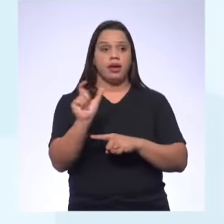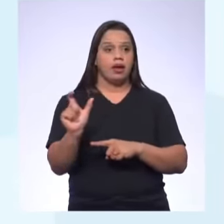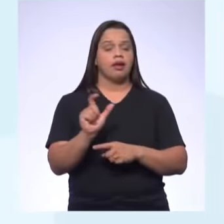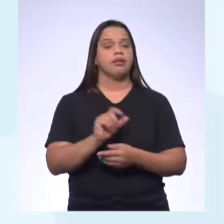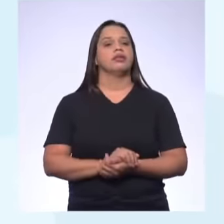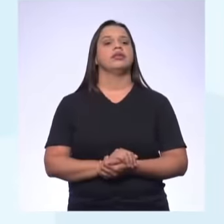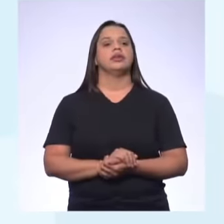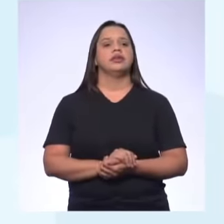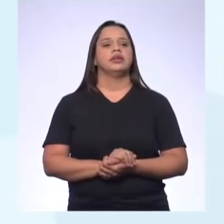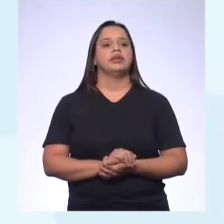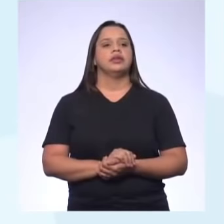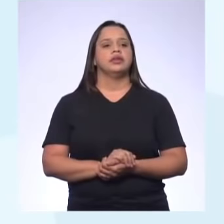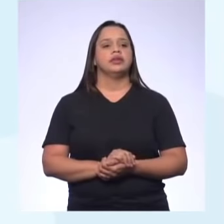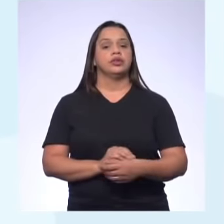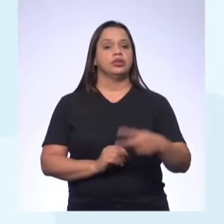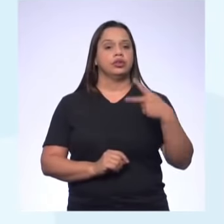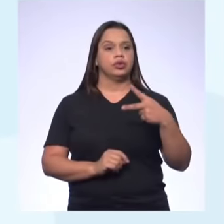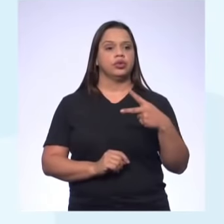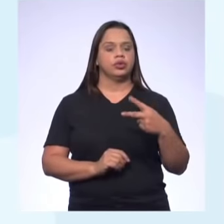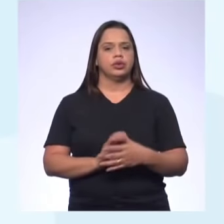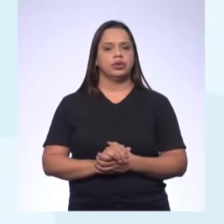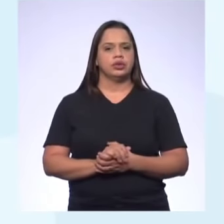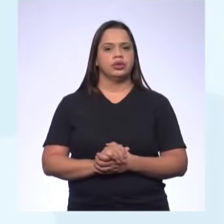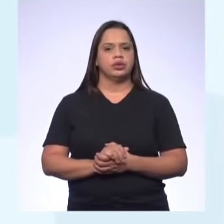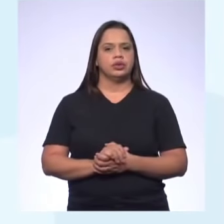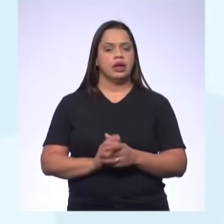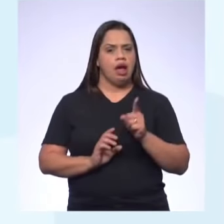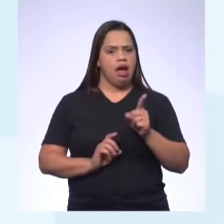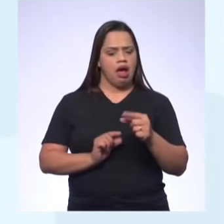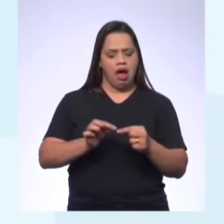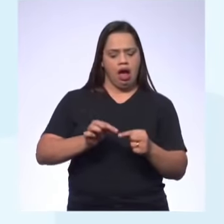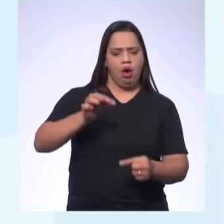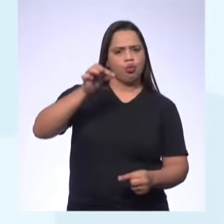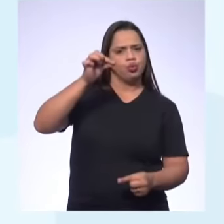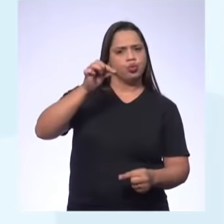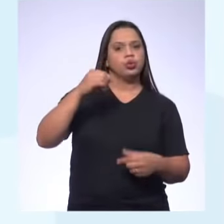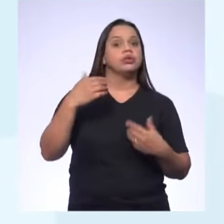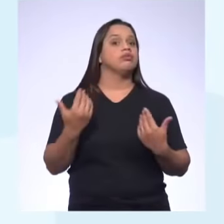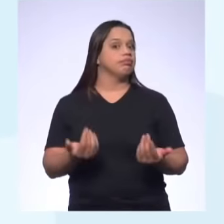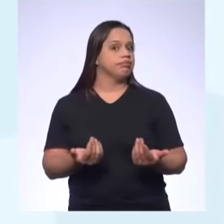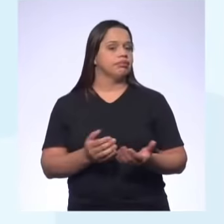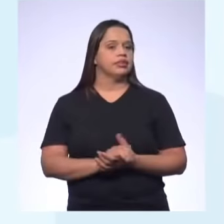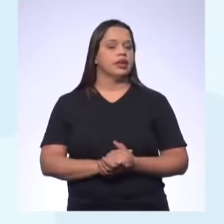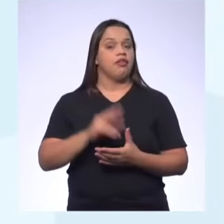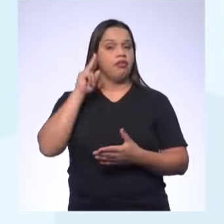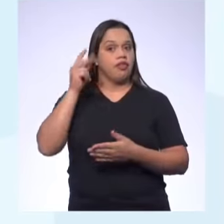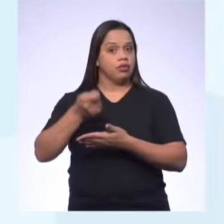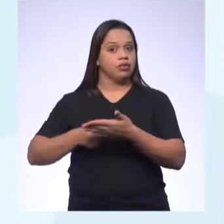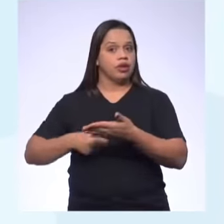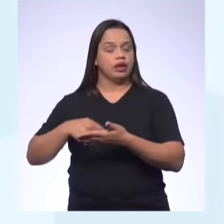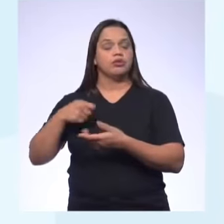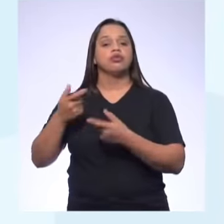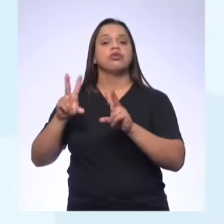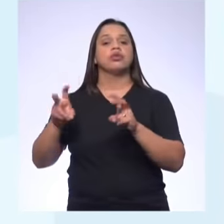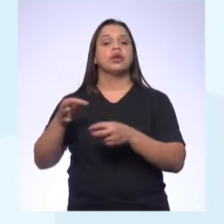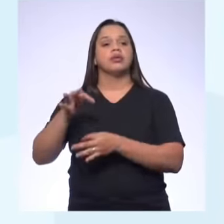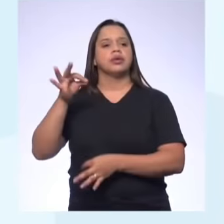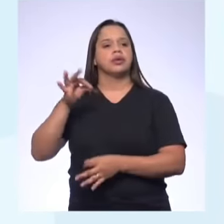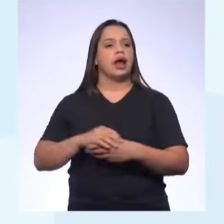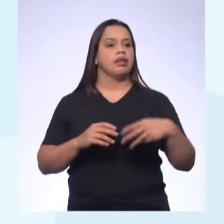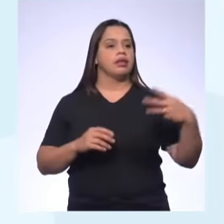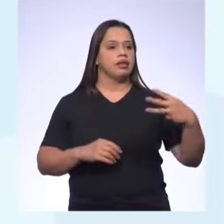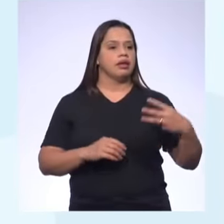resposta. How tall is he? Qual é a altura dele? Então, aonde que fala de altura? Dá uma olhada. In his opinion, who